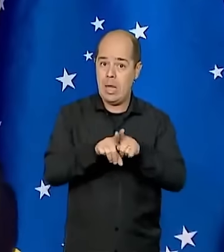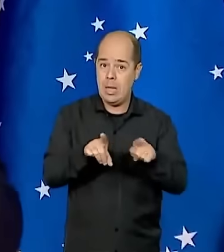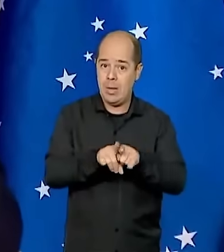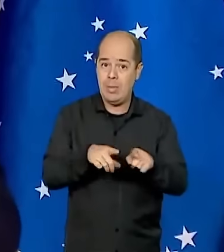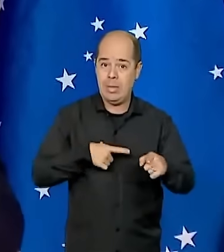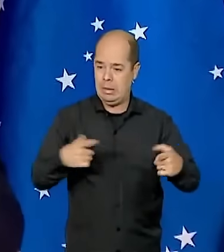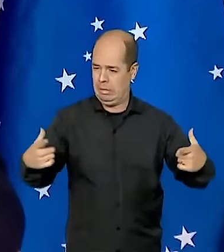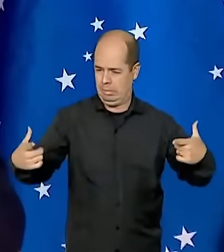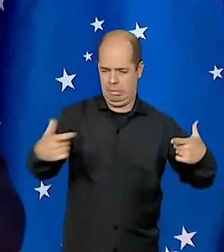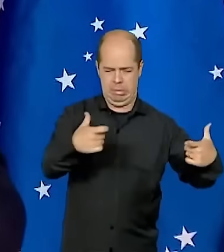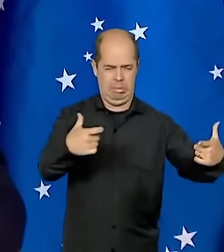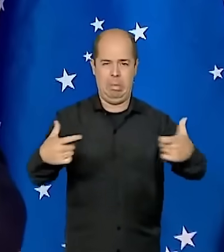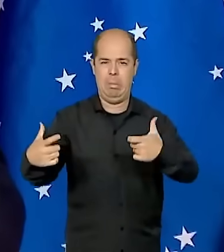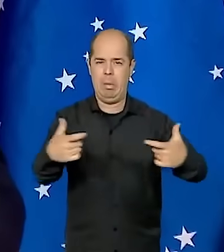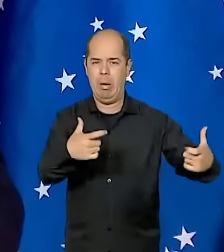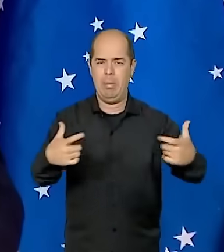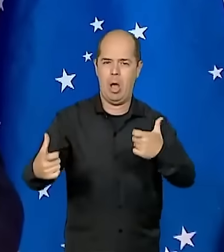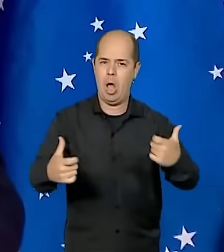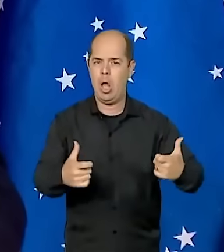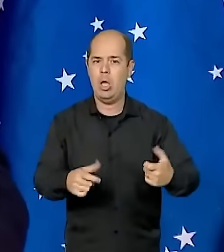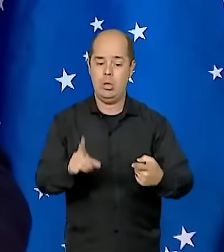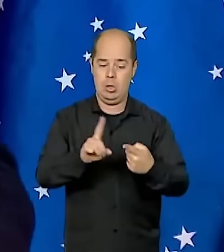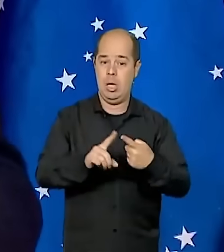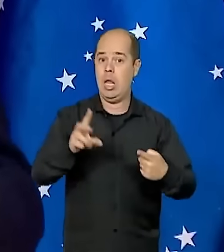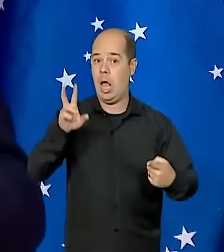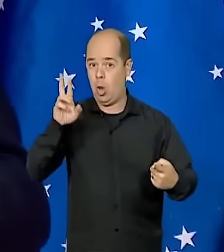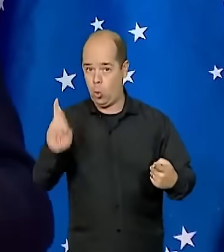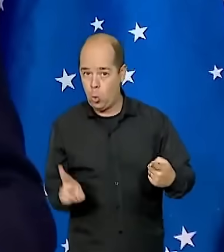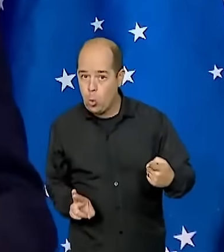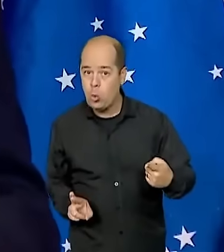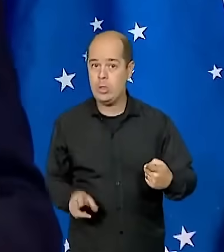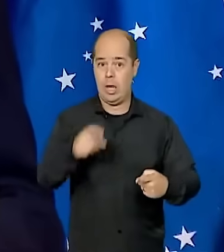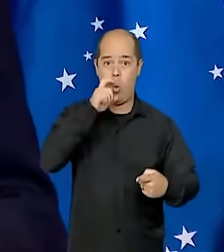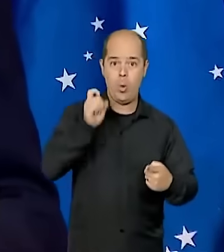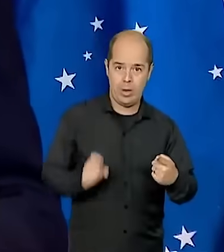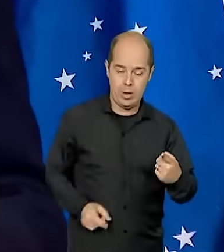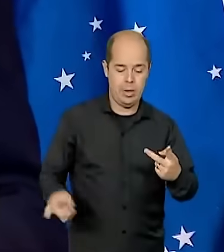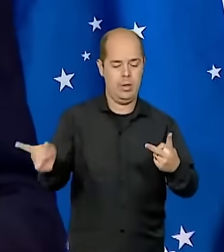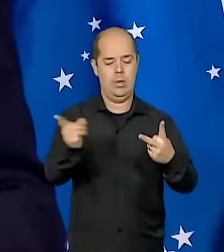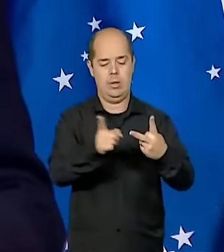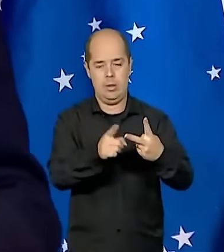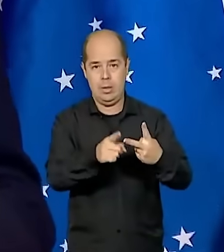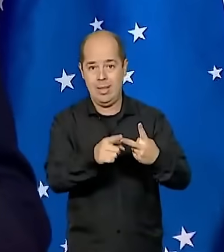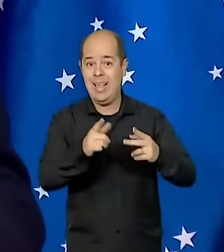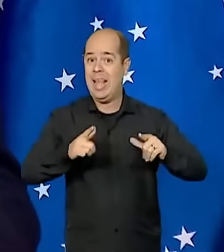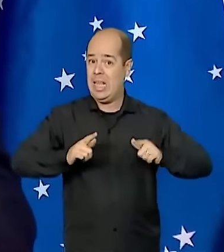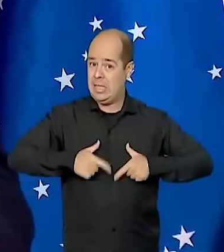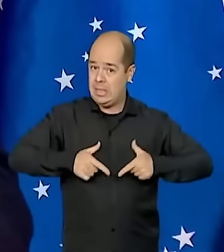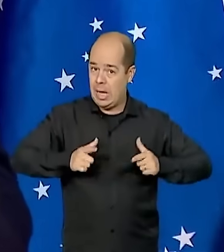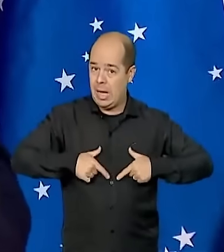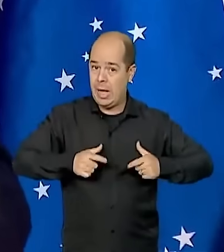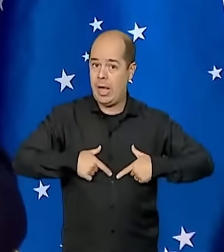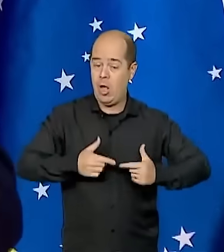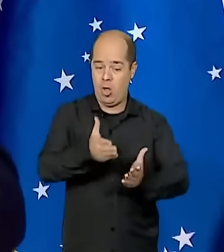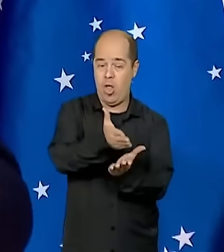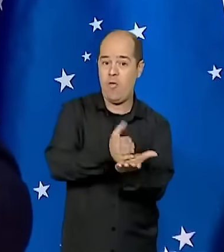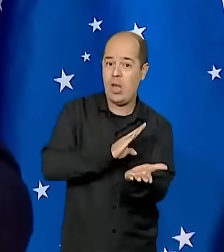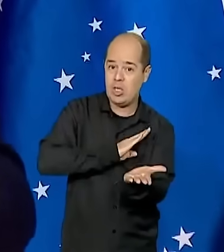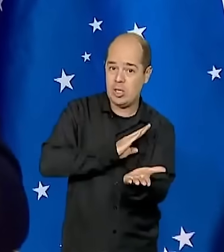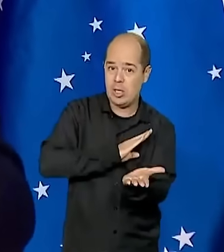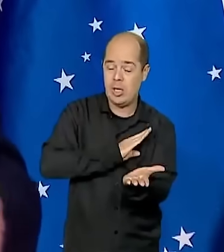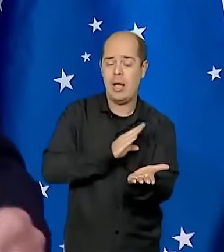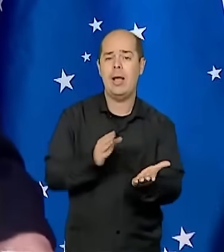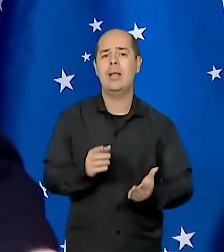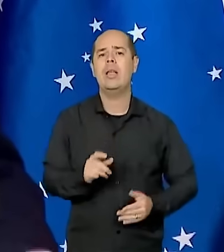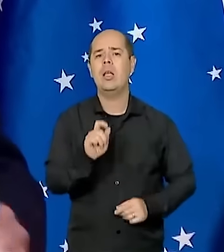estamos vendo na Rússia e na Ucrânia, o conflito que estamos vendo entre Israel e a faixa de Gaza, não é nada